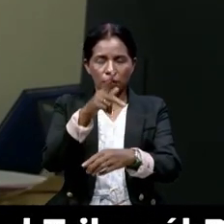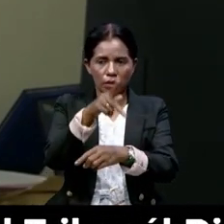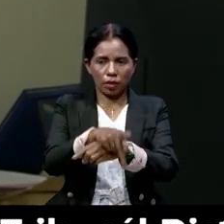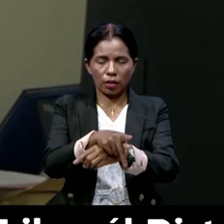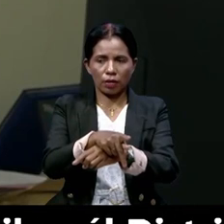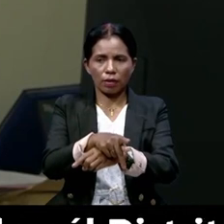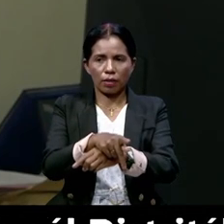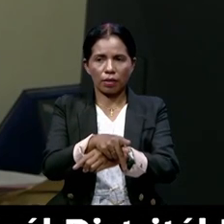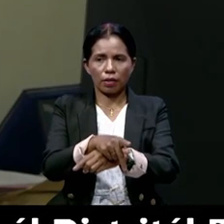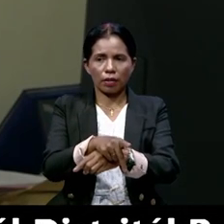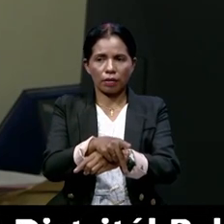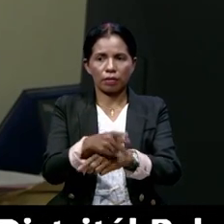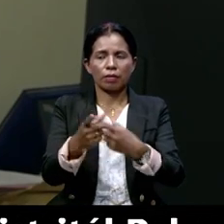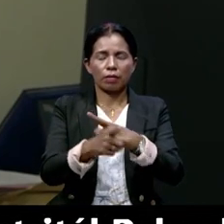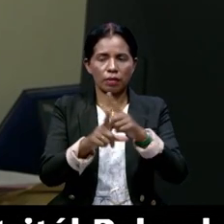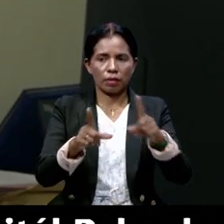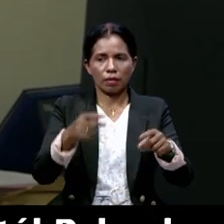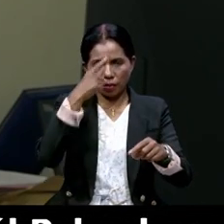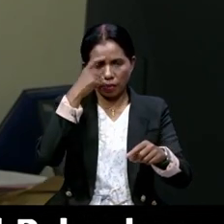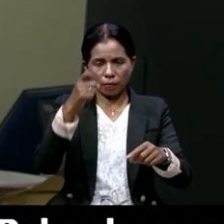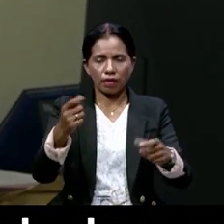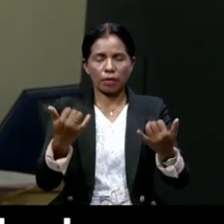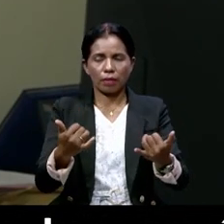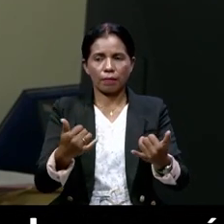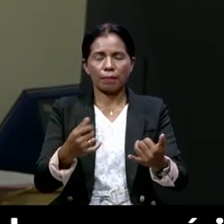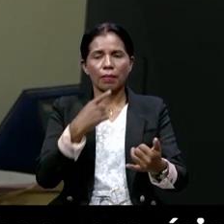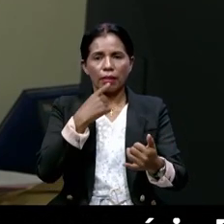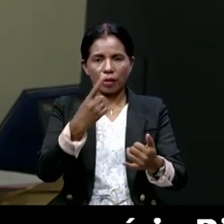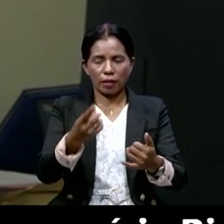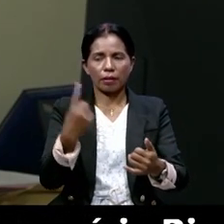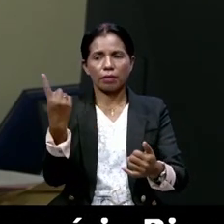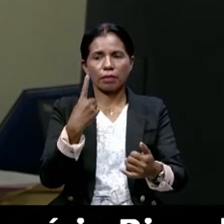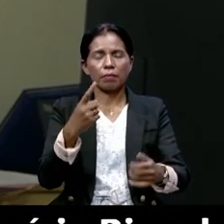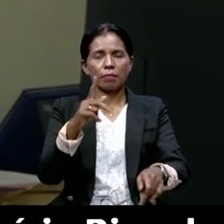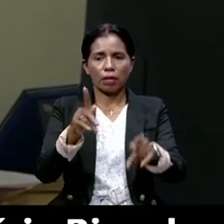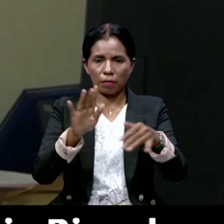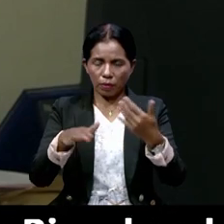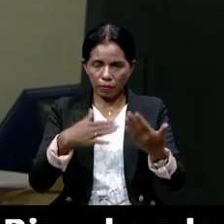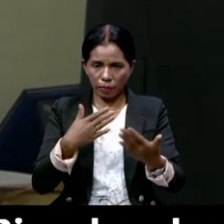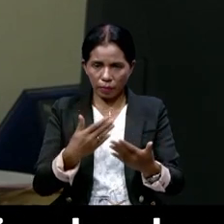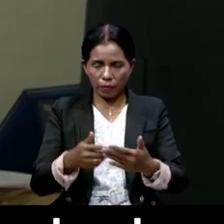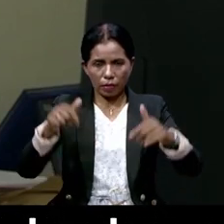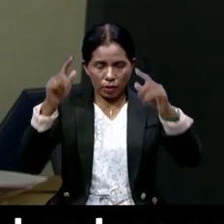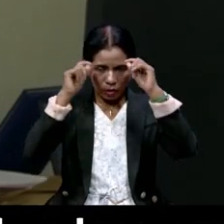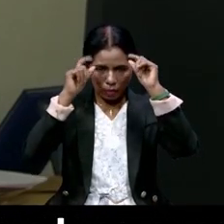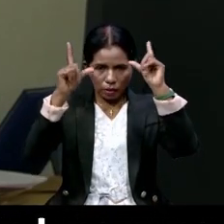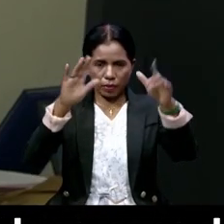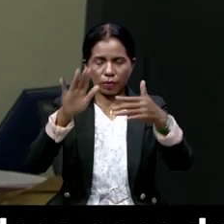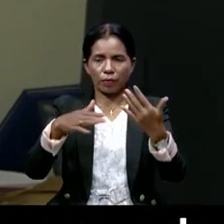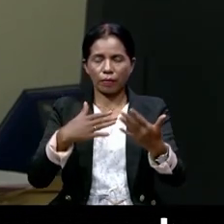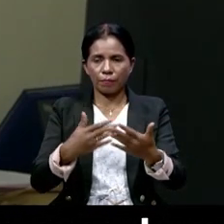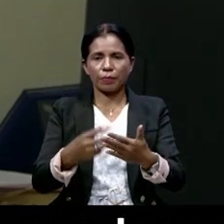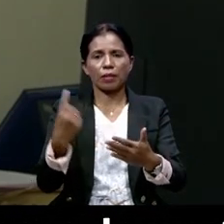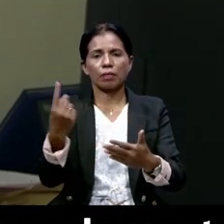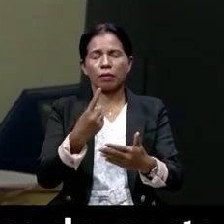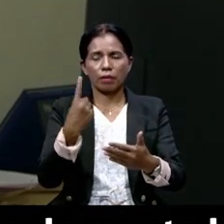makanesa sira senti libre tamba ne makanesa apela na fatin ba itene sira daun sira ya timor leste toma prato bele na